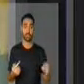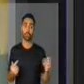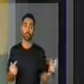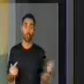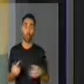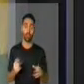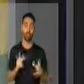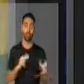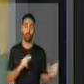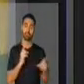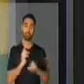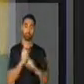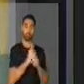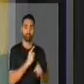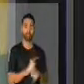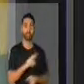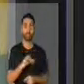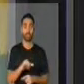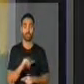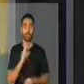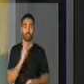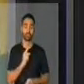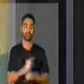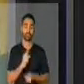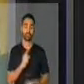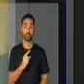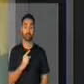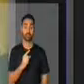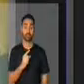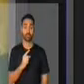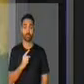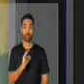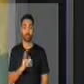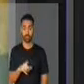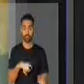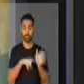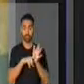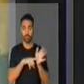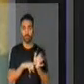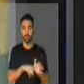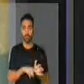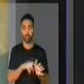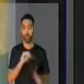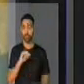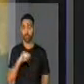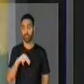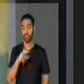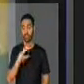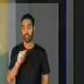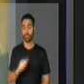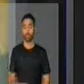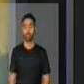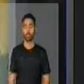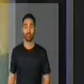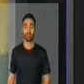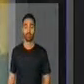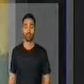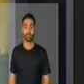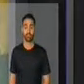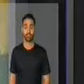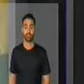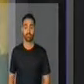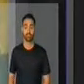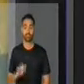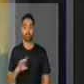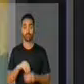câncer devem ser notificados, de acordo com a estimativa do INCA, excluindo-se